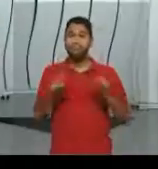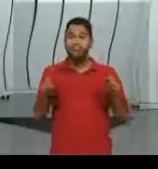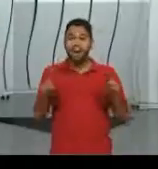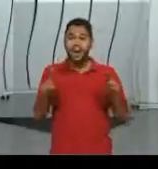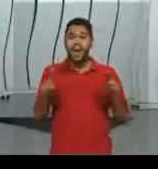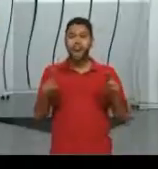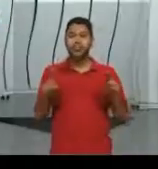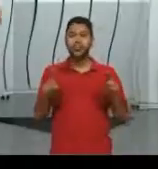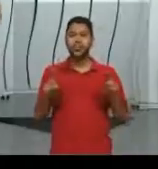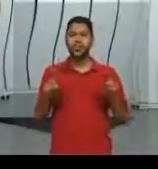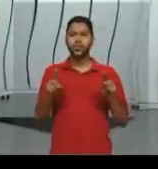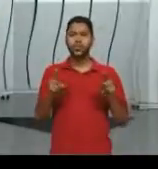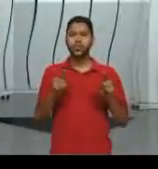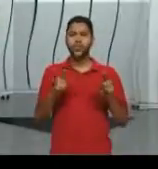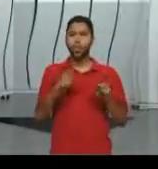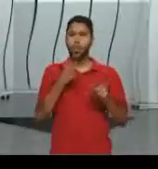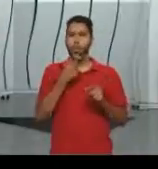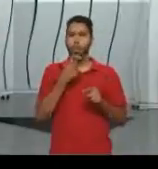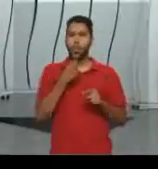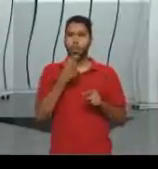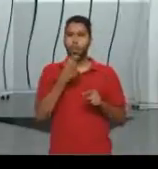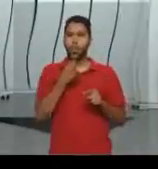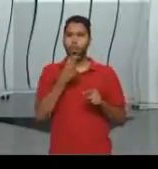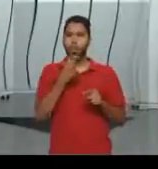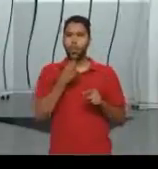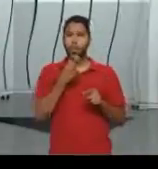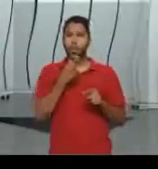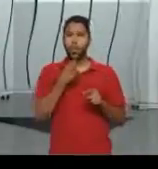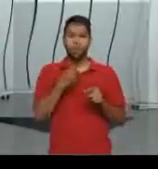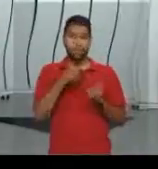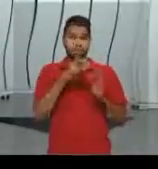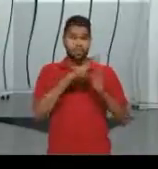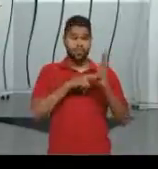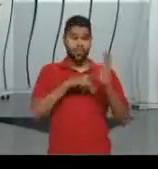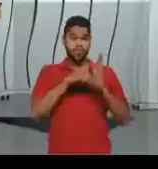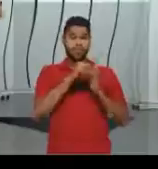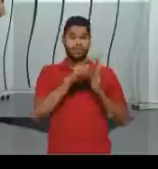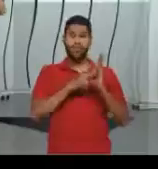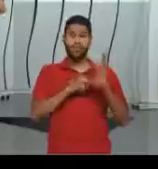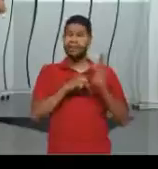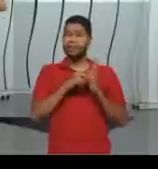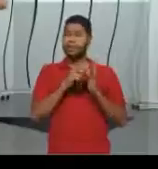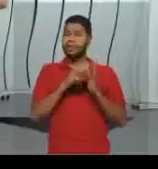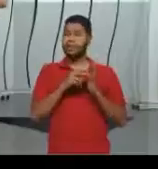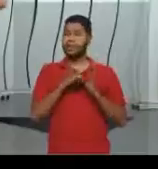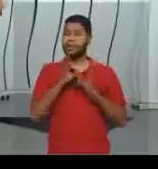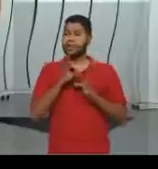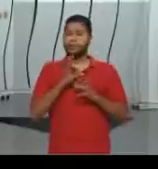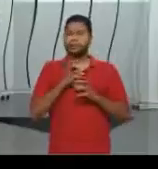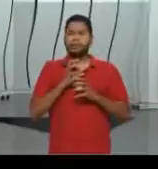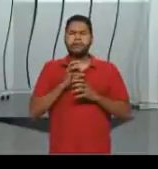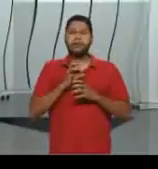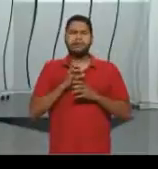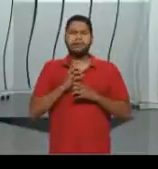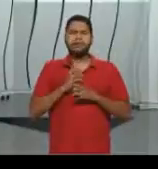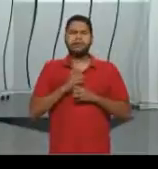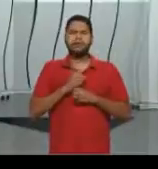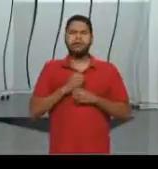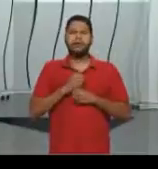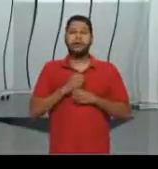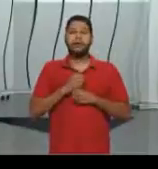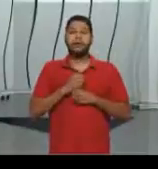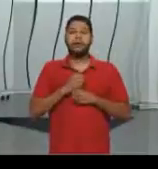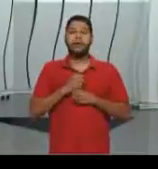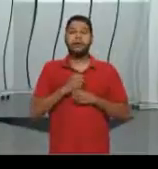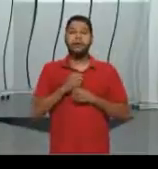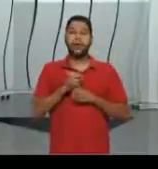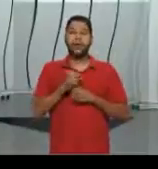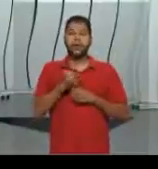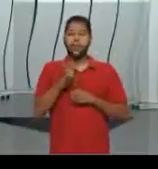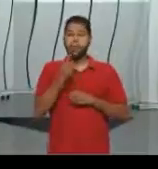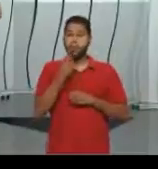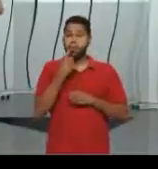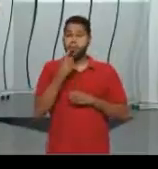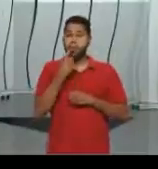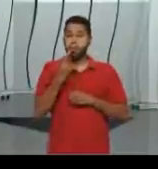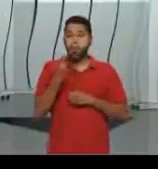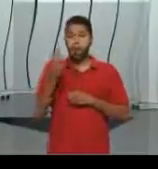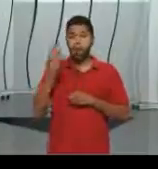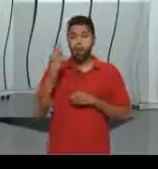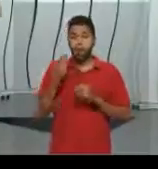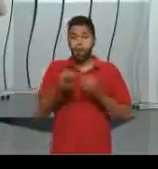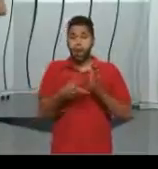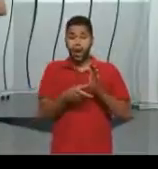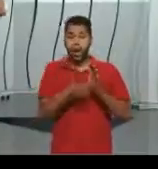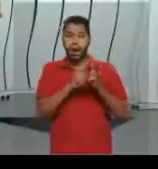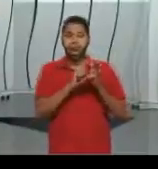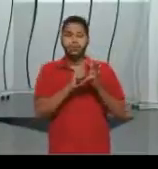quadro, ele estava em profunda depressão. Esse quadro foi pintado pouco antes da morte dele. Então,